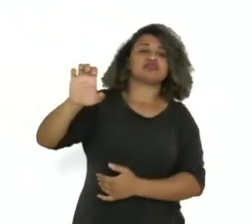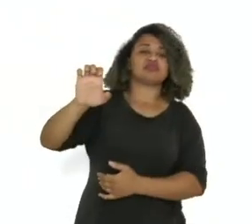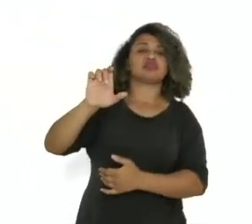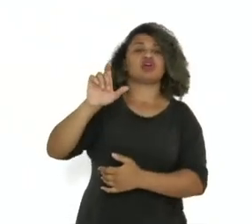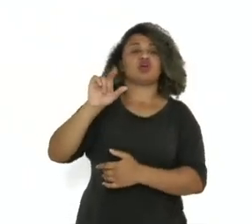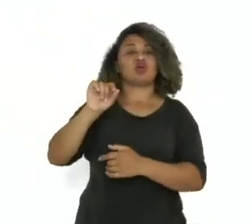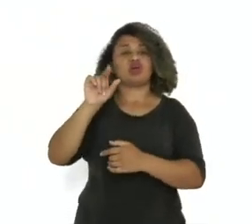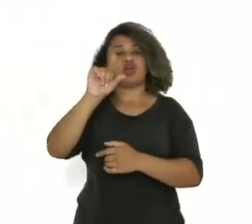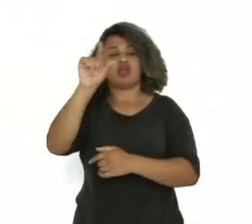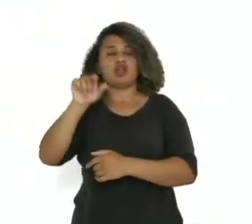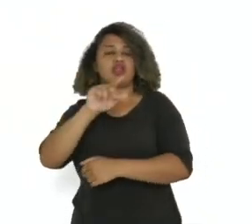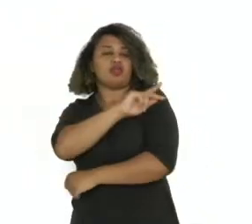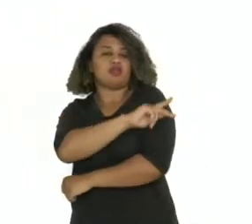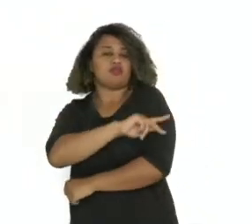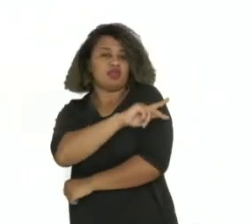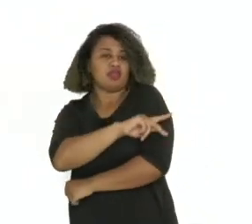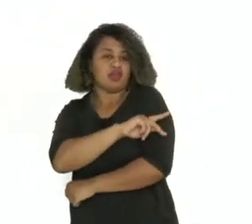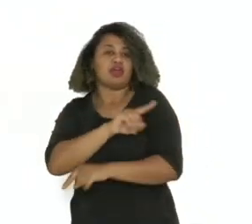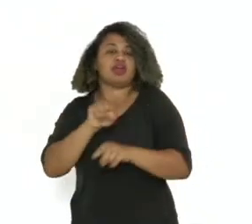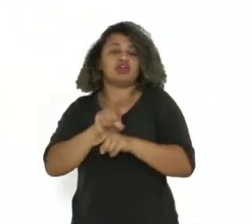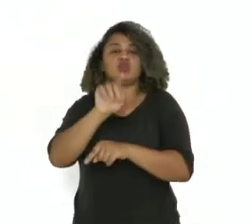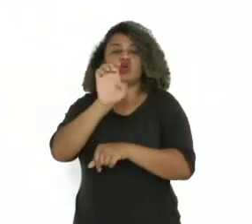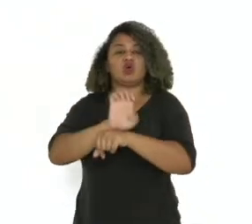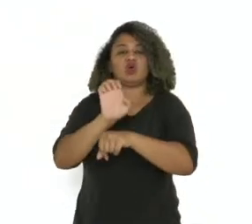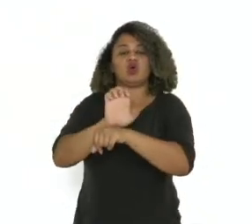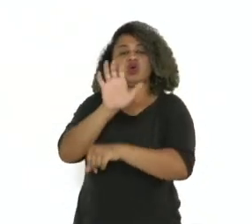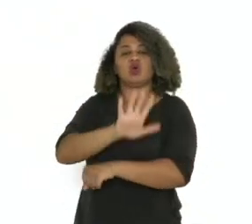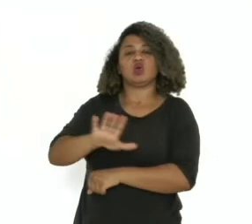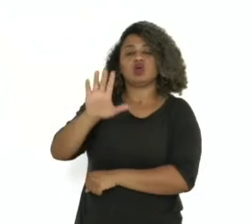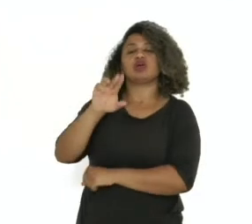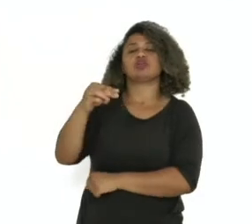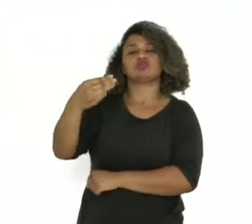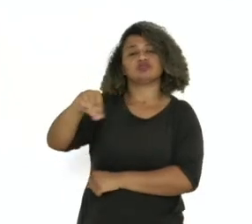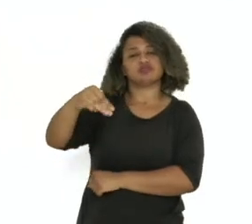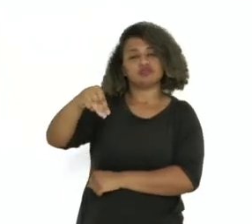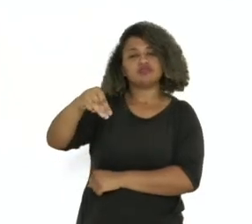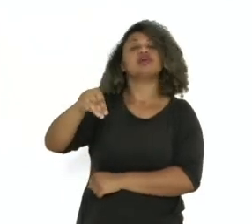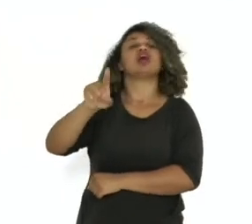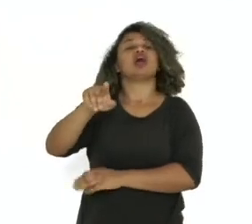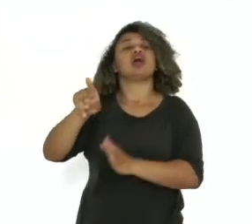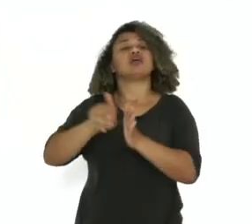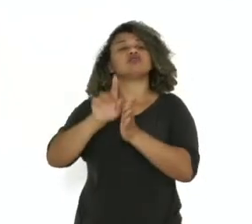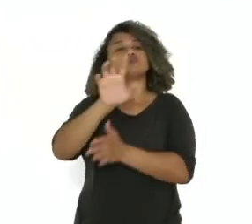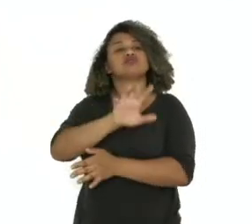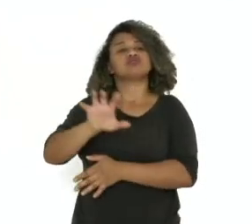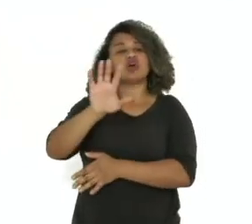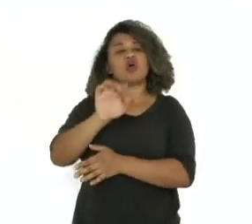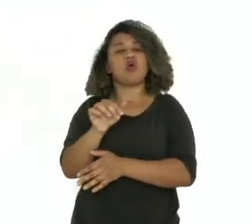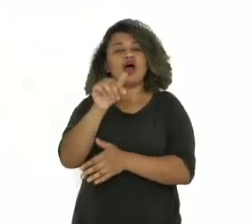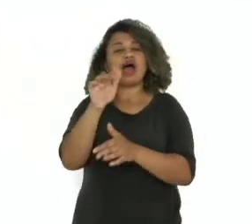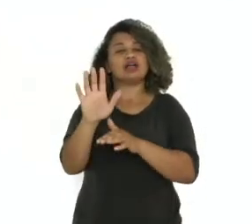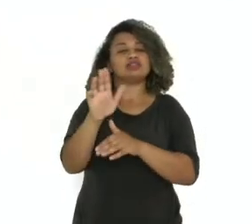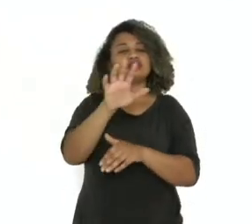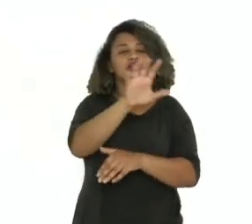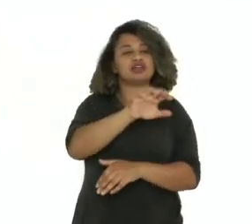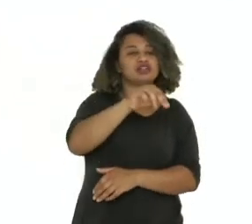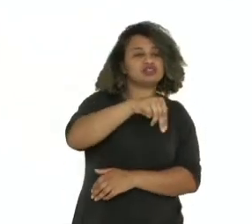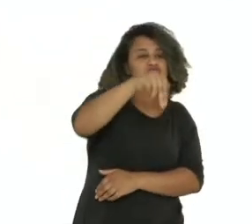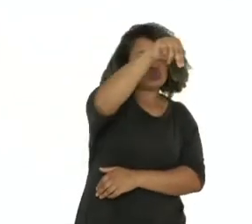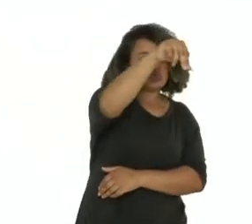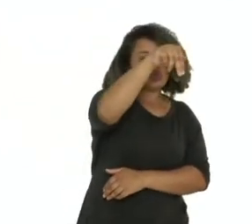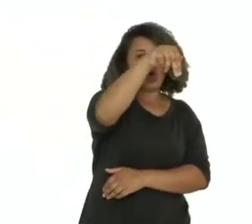Partes do Piauí e o estado do Maranhão compõem esta área chamada de Meio Norte,